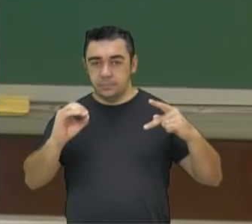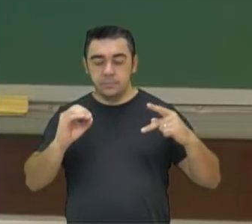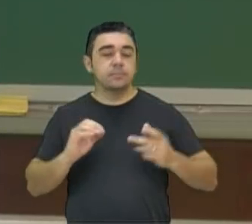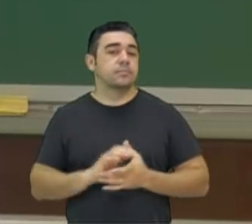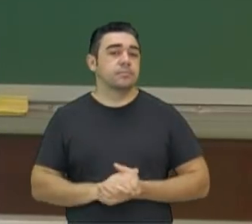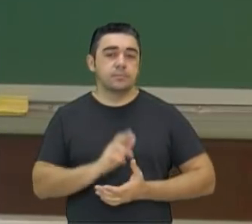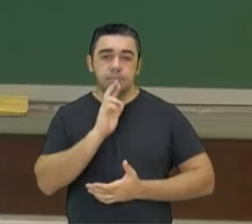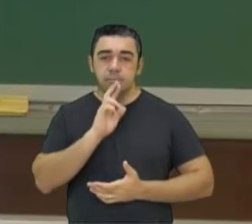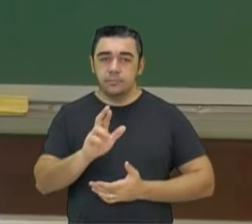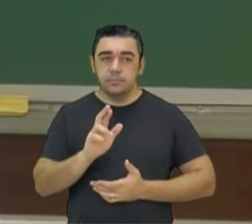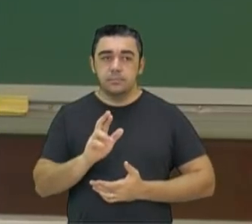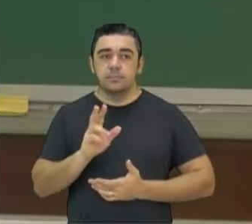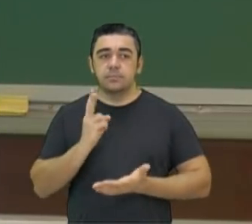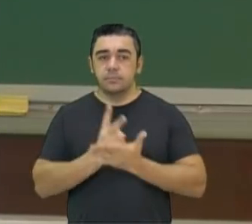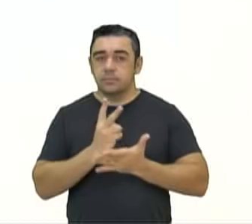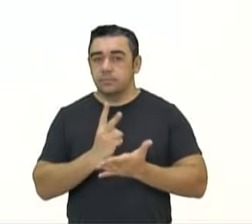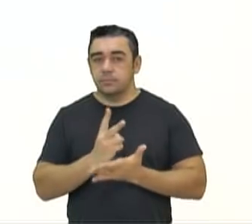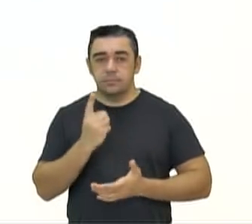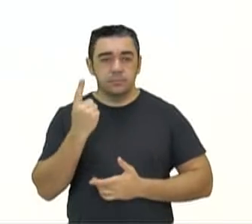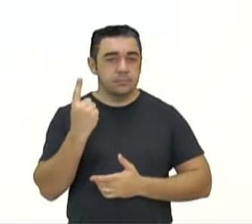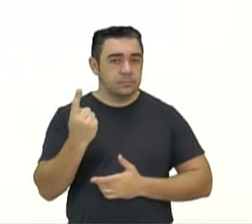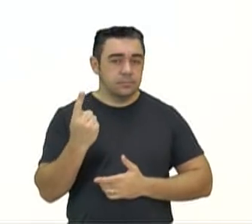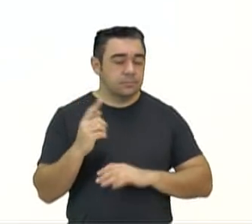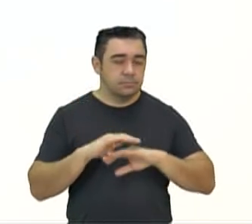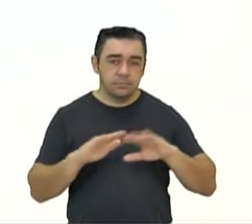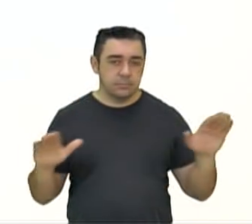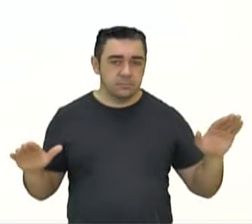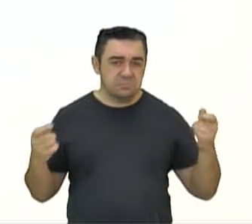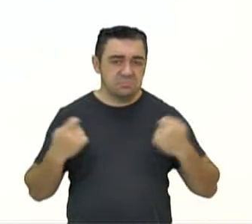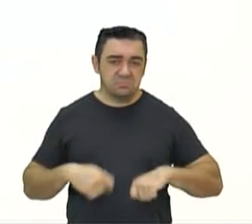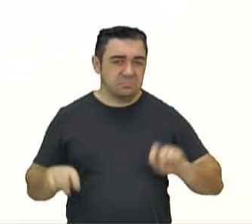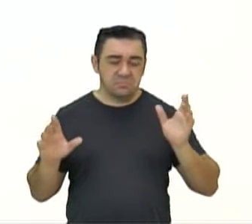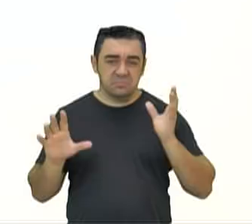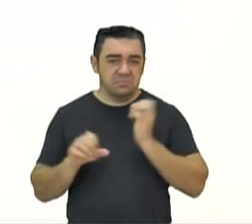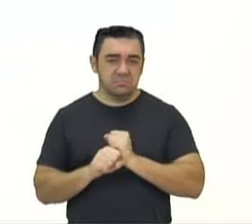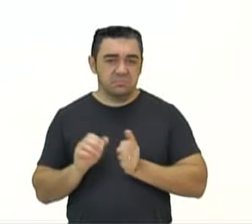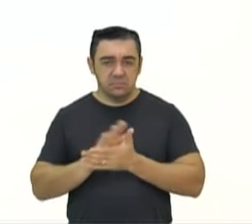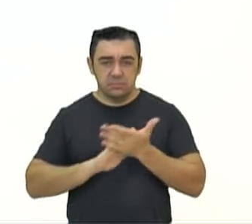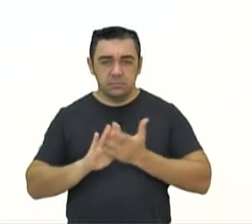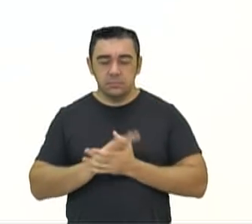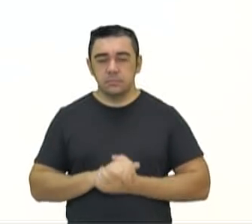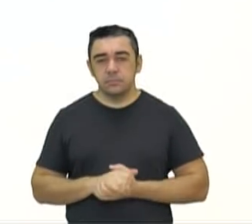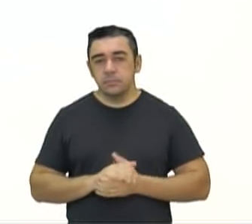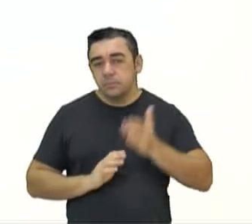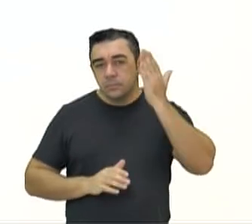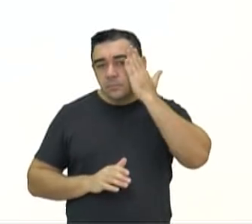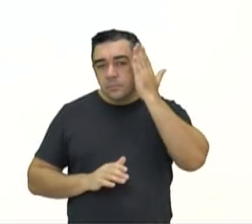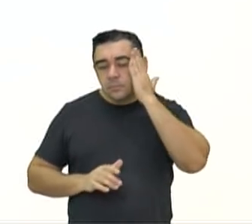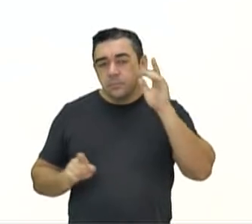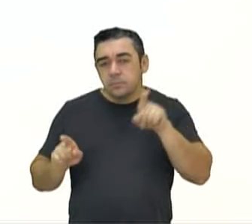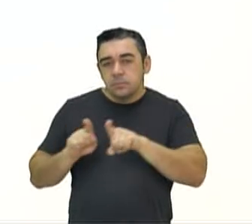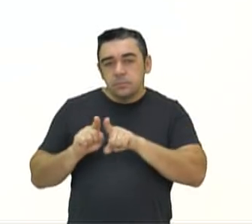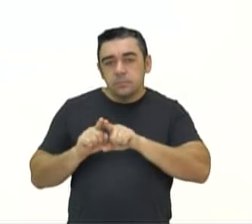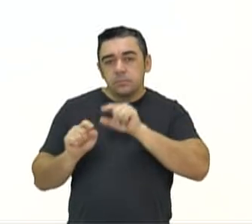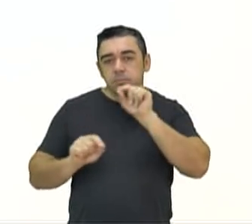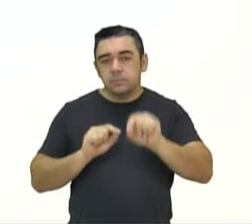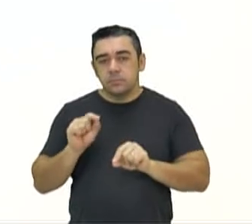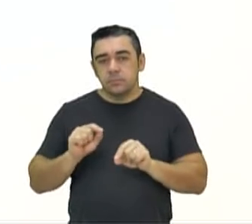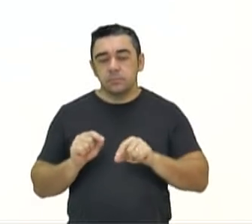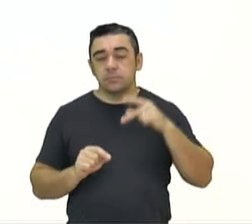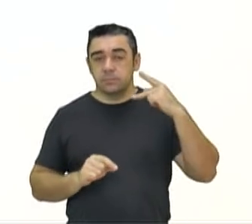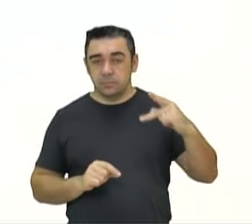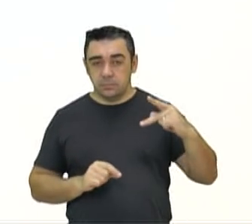o resultado será sempre 1. Então, não precisa nem resolver. Sabemos também que quando o